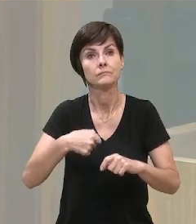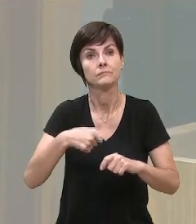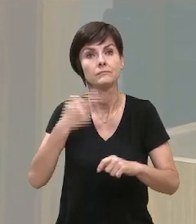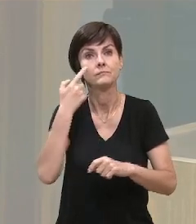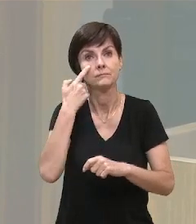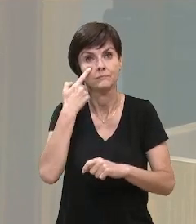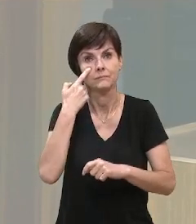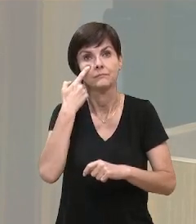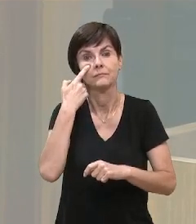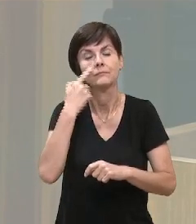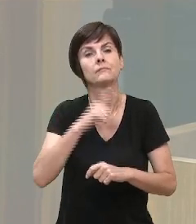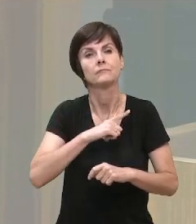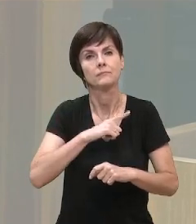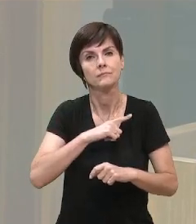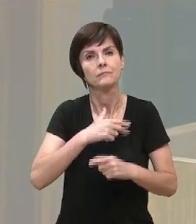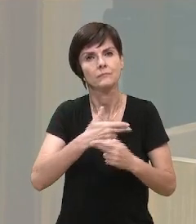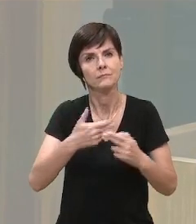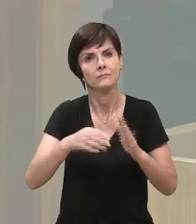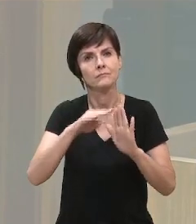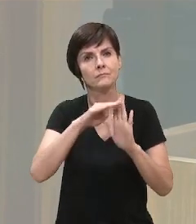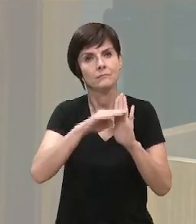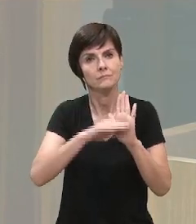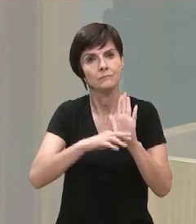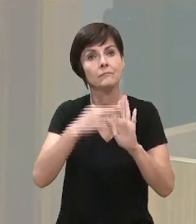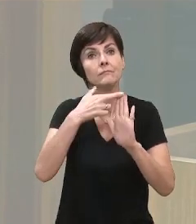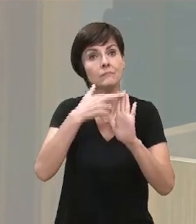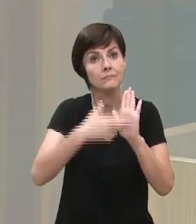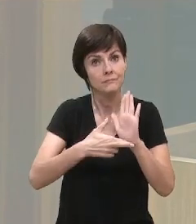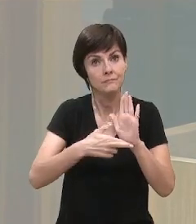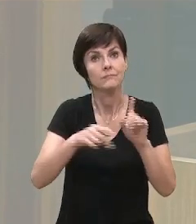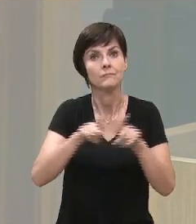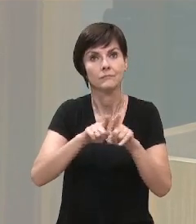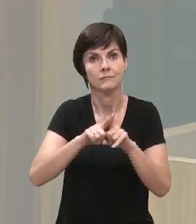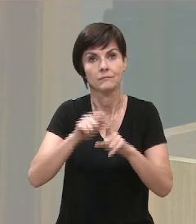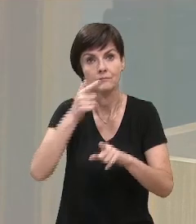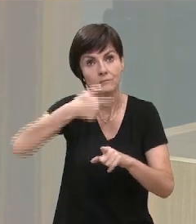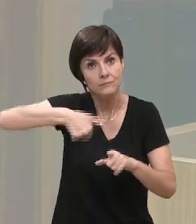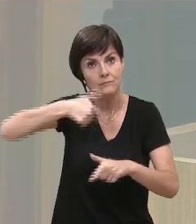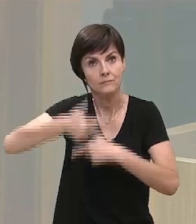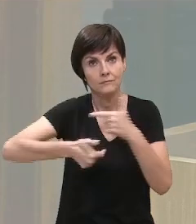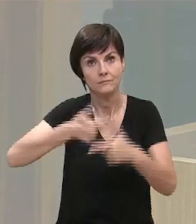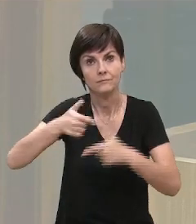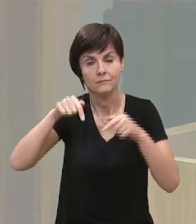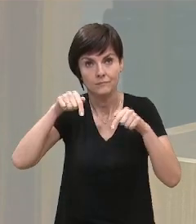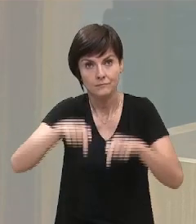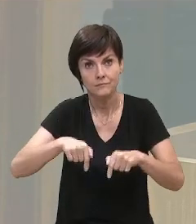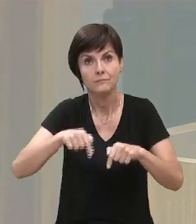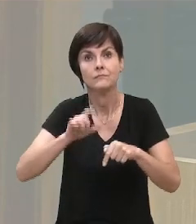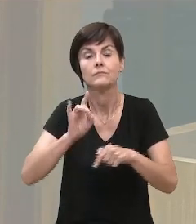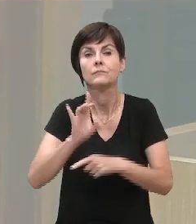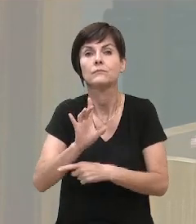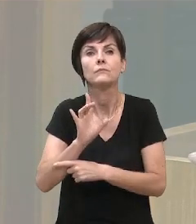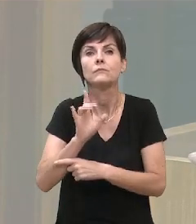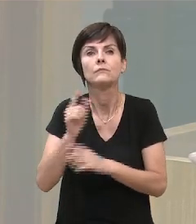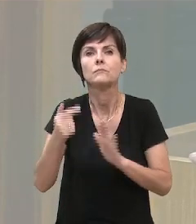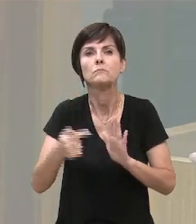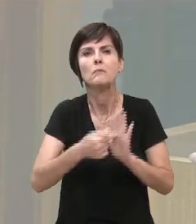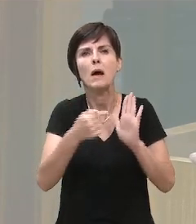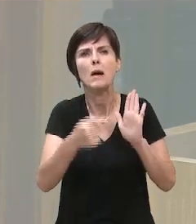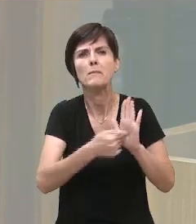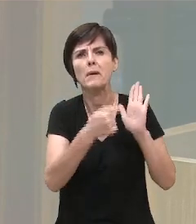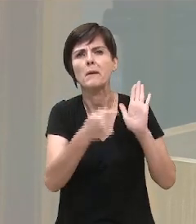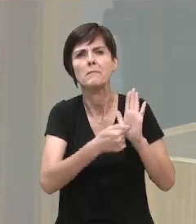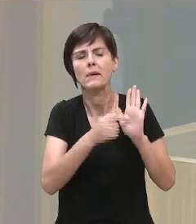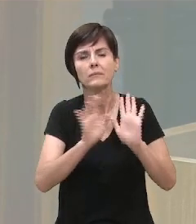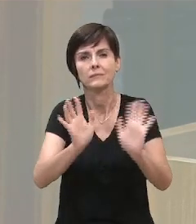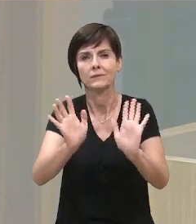existe requisitos, existem regras. E o nosso trabalho aqui não é ficar apontando isso ou aquilo. Quando